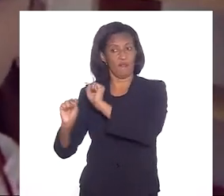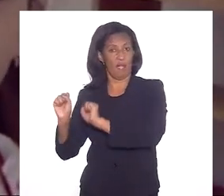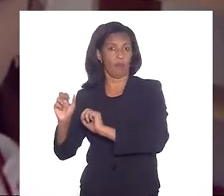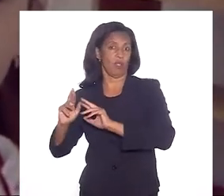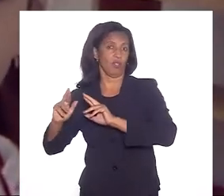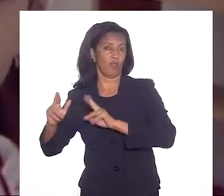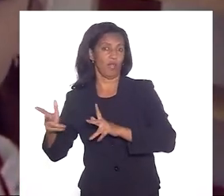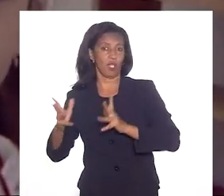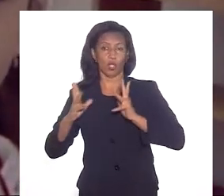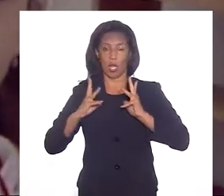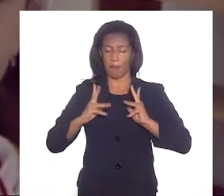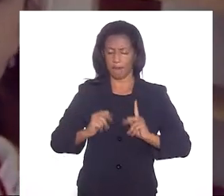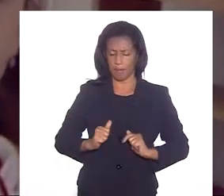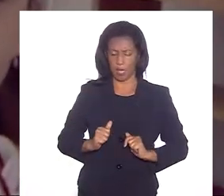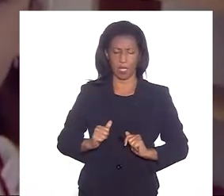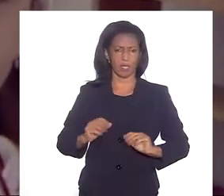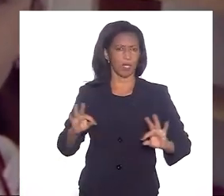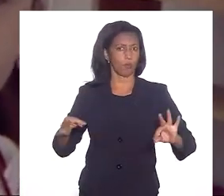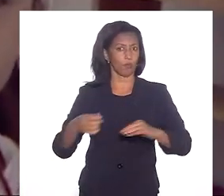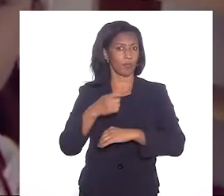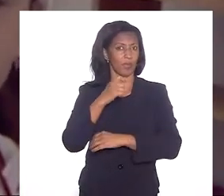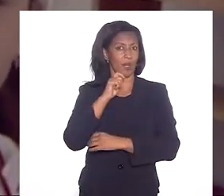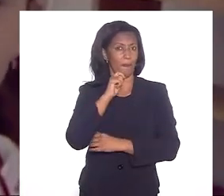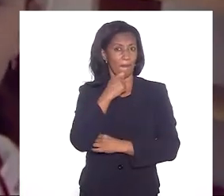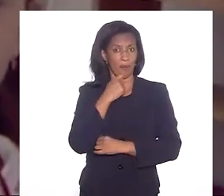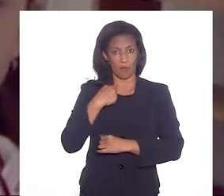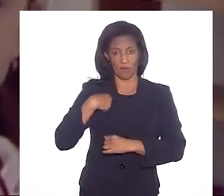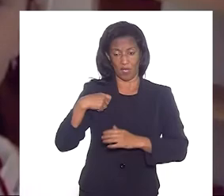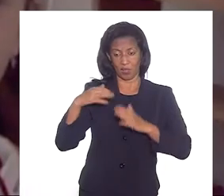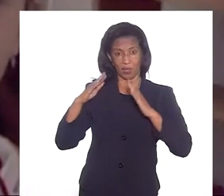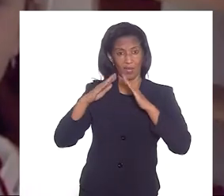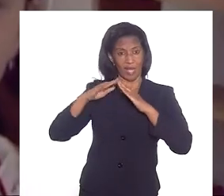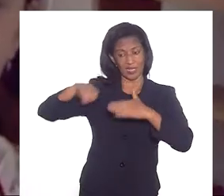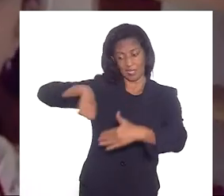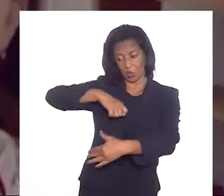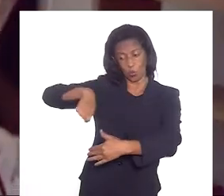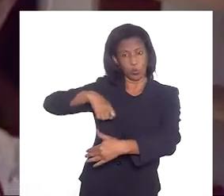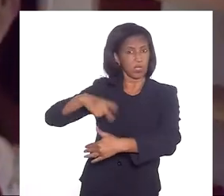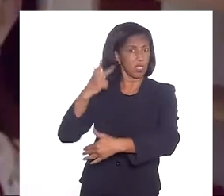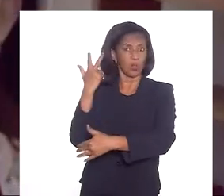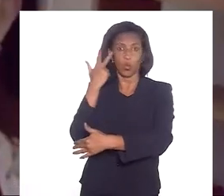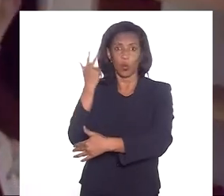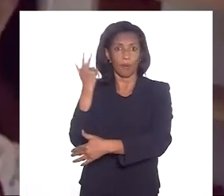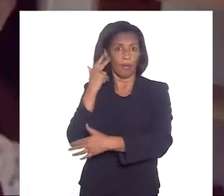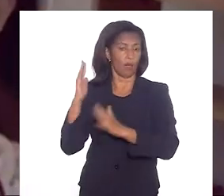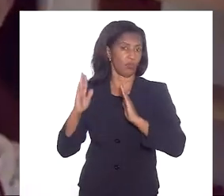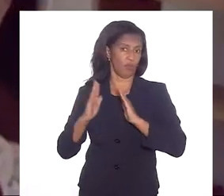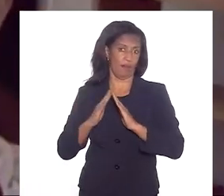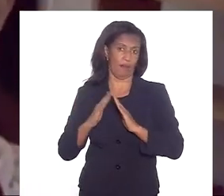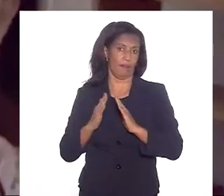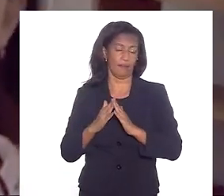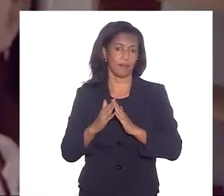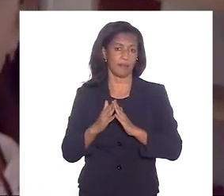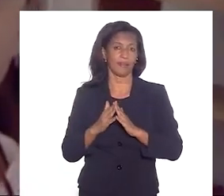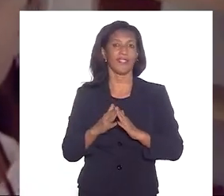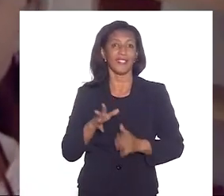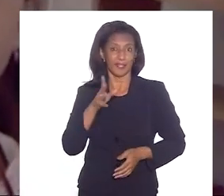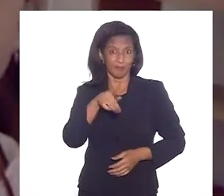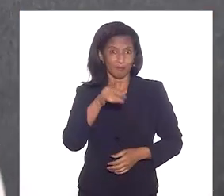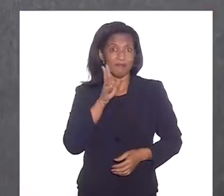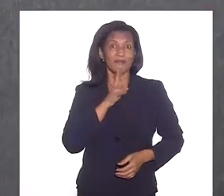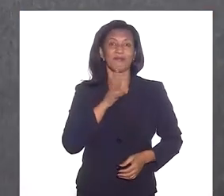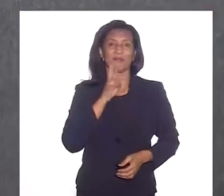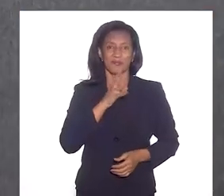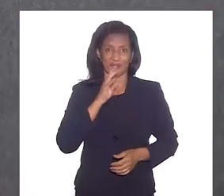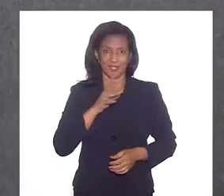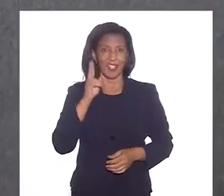tem todo o cuidado com a limpeza e tudo mais, mas é um pão feito na nossa cozinha de casa, Sim. né? Isso daí é bem claro. Isso é muito